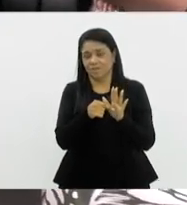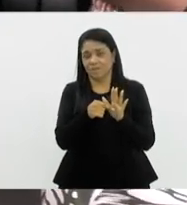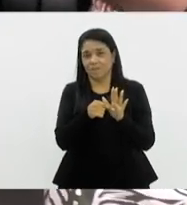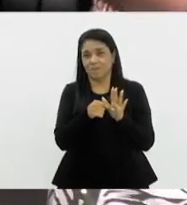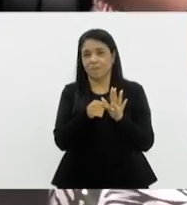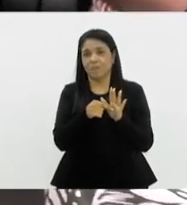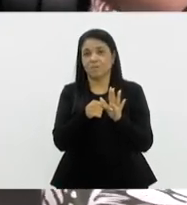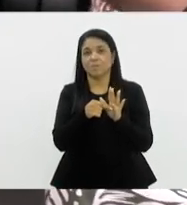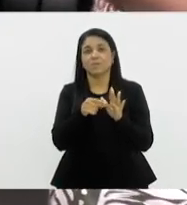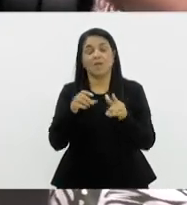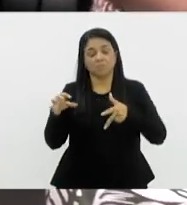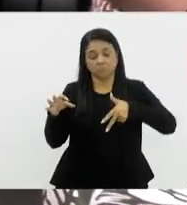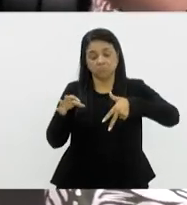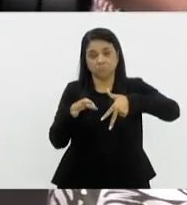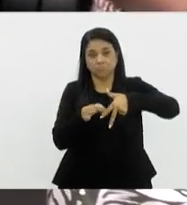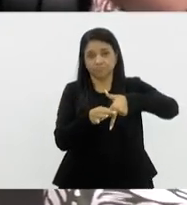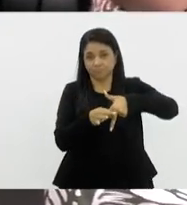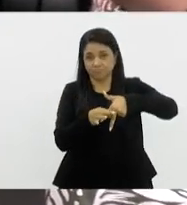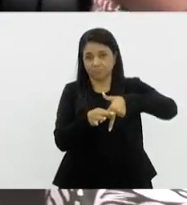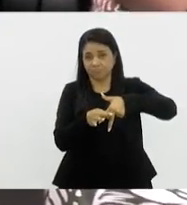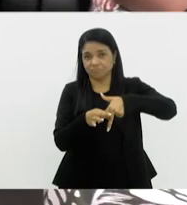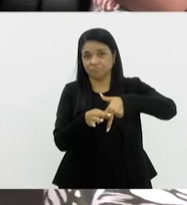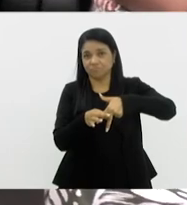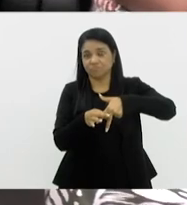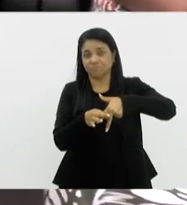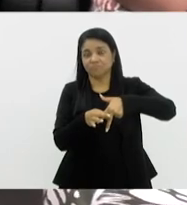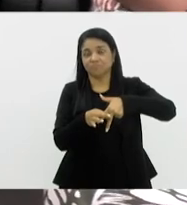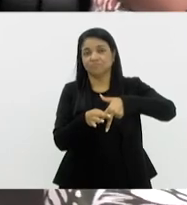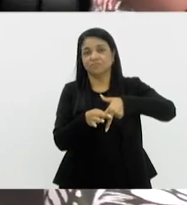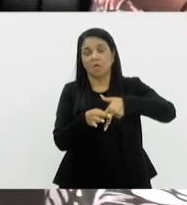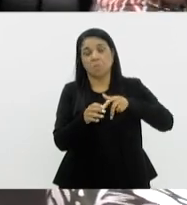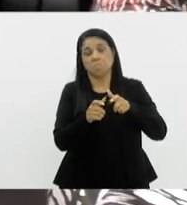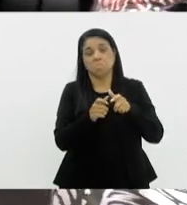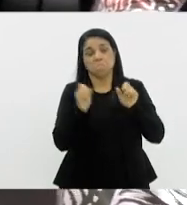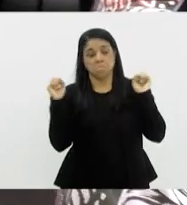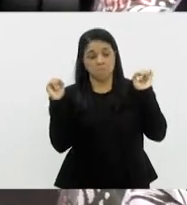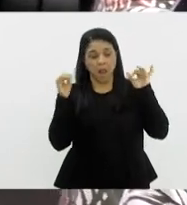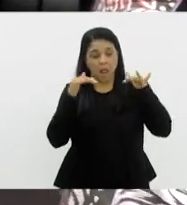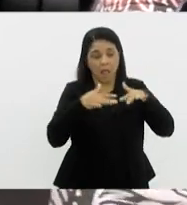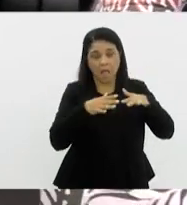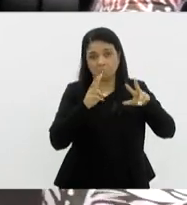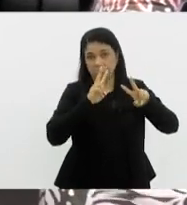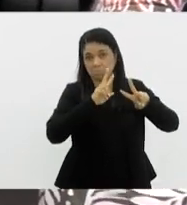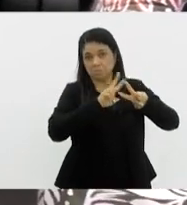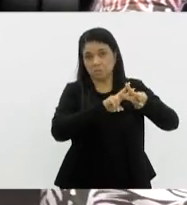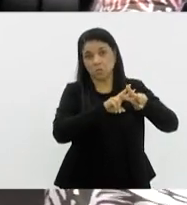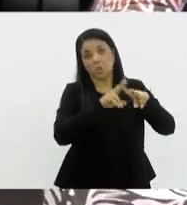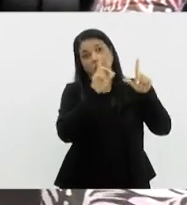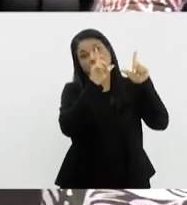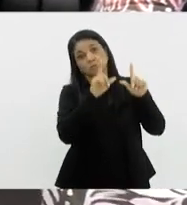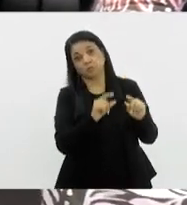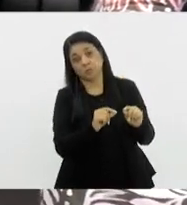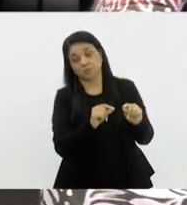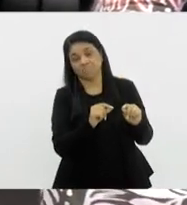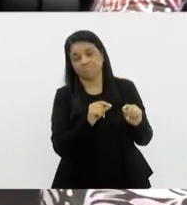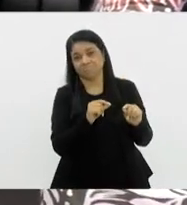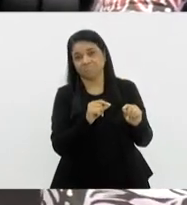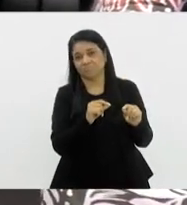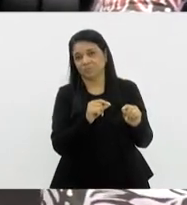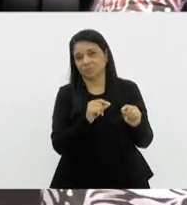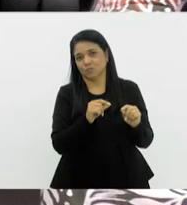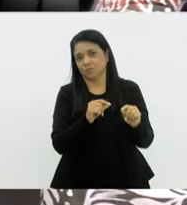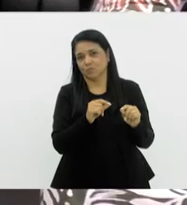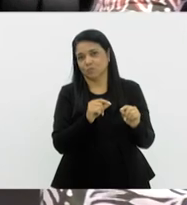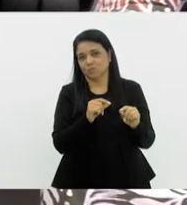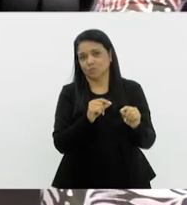A introdução da tornozeleira vai ampliar o desencarceramento ou vai reduzir? Isso não é automático, né? Na